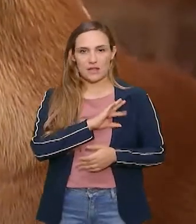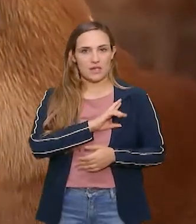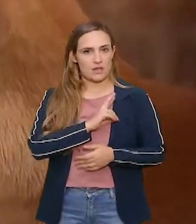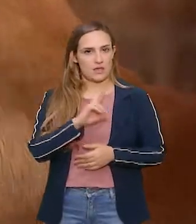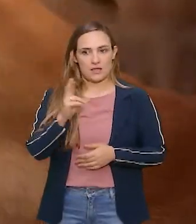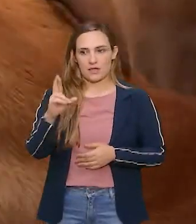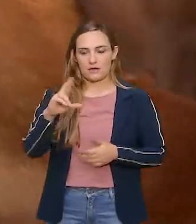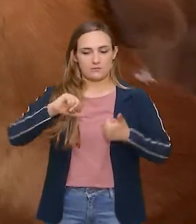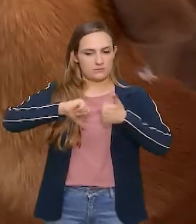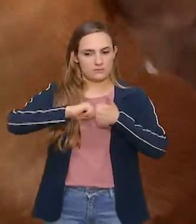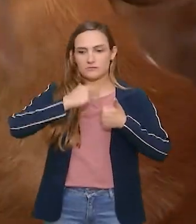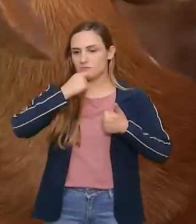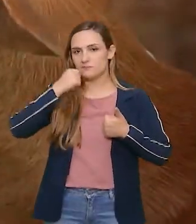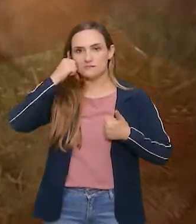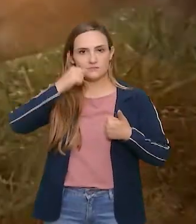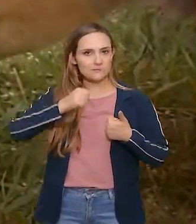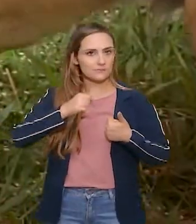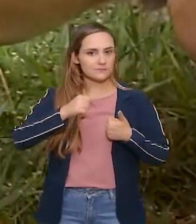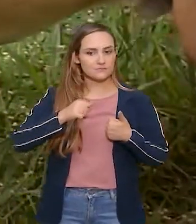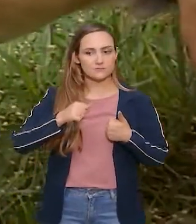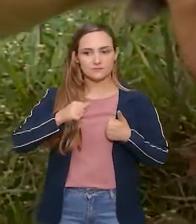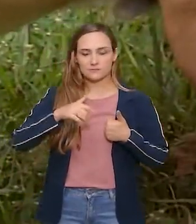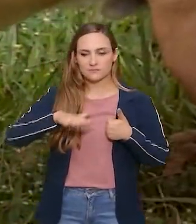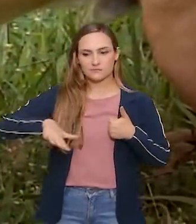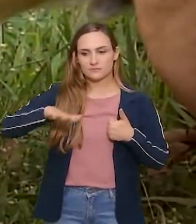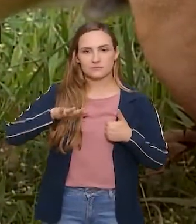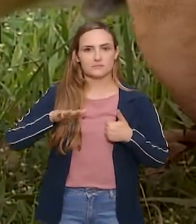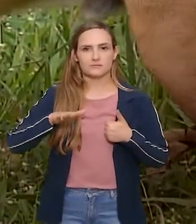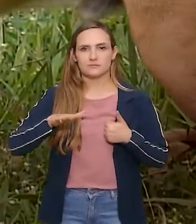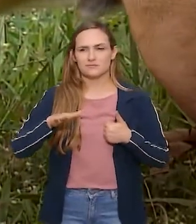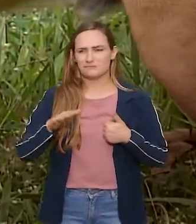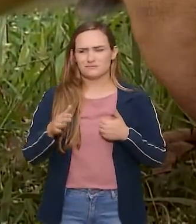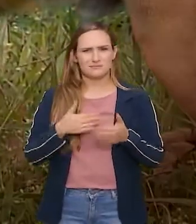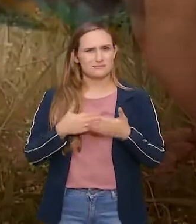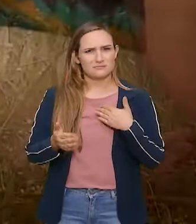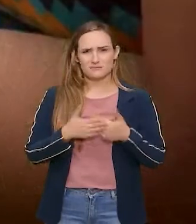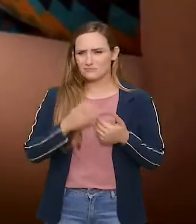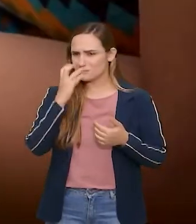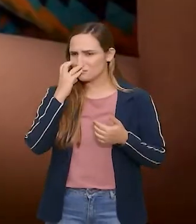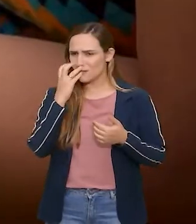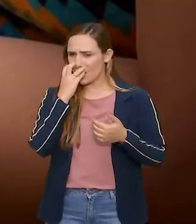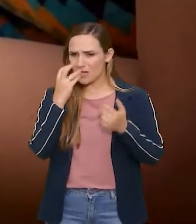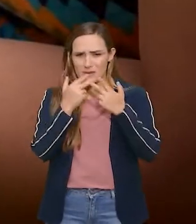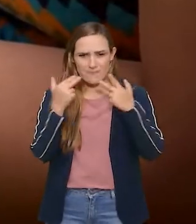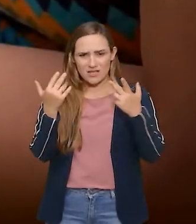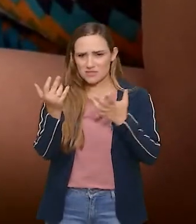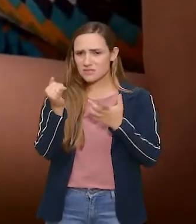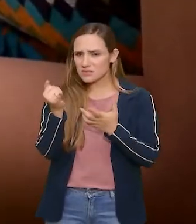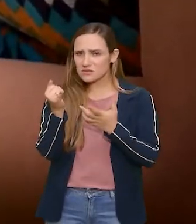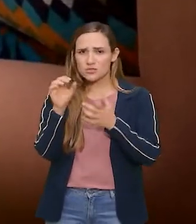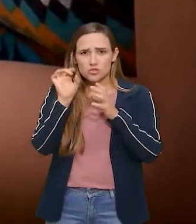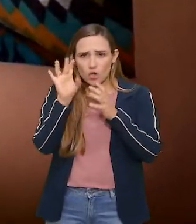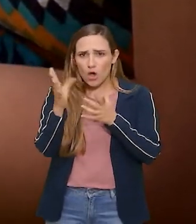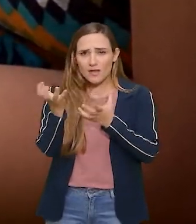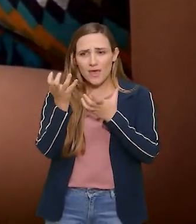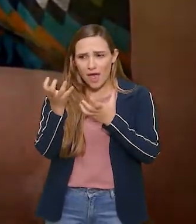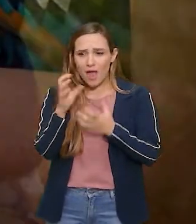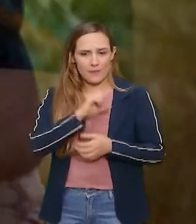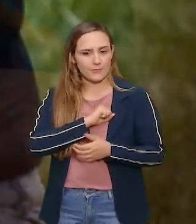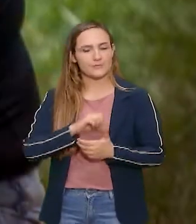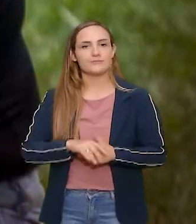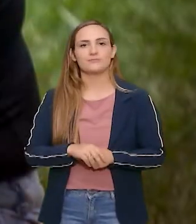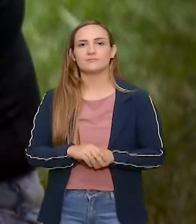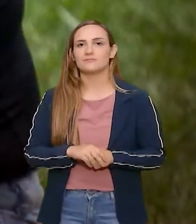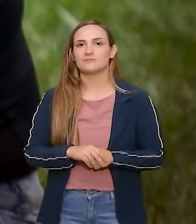Não importa o salário, a religião, o gênero, a raça, a classe social, eles só querem amor.